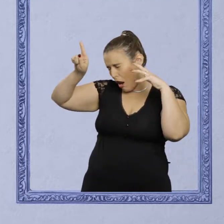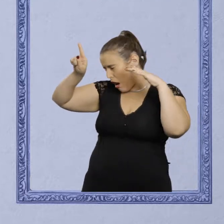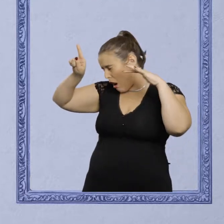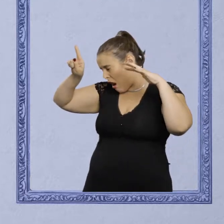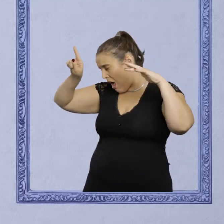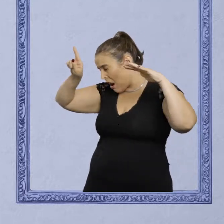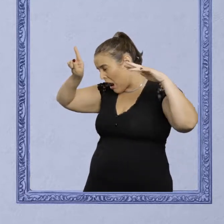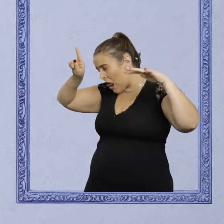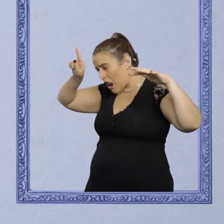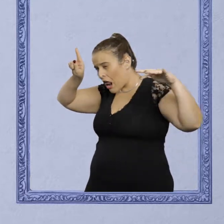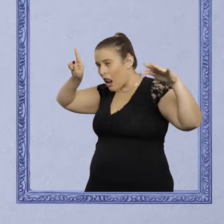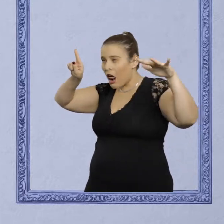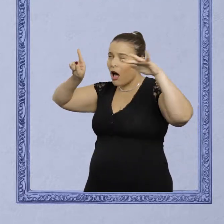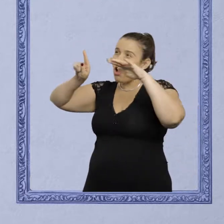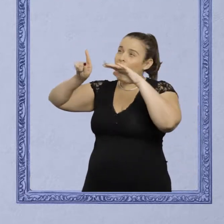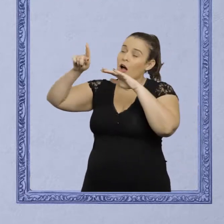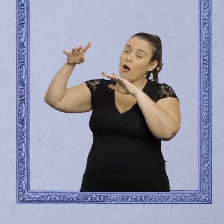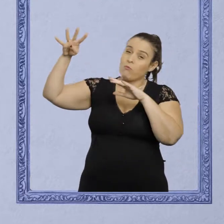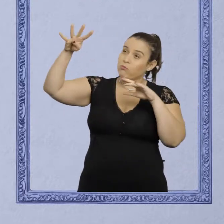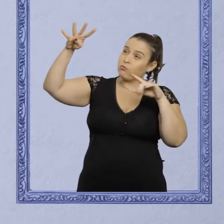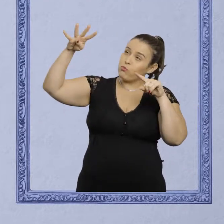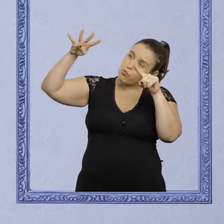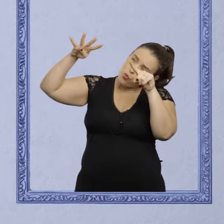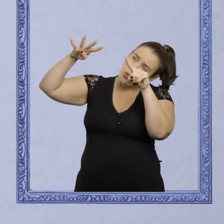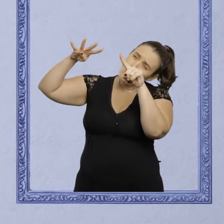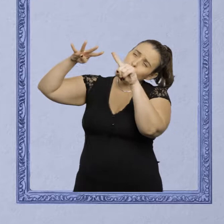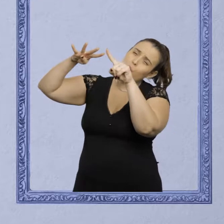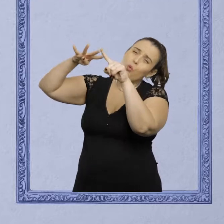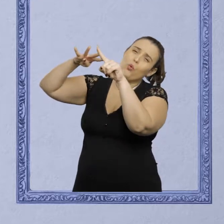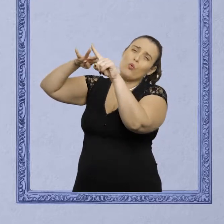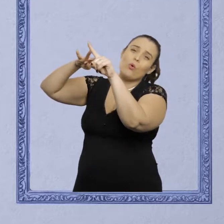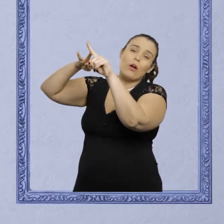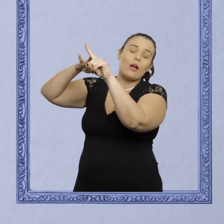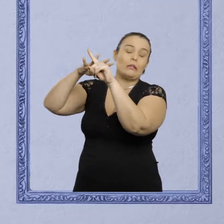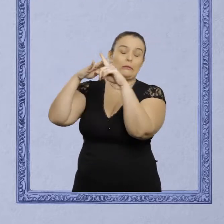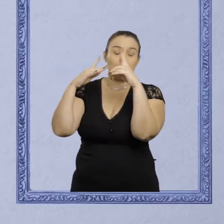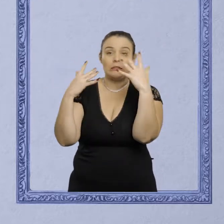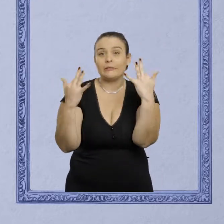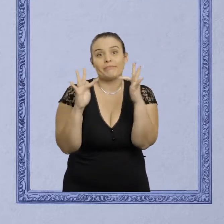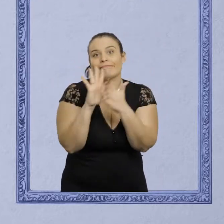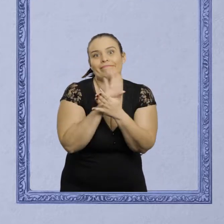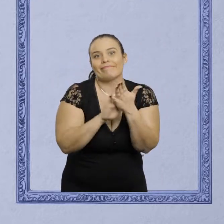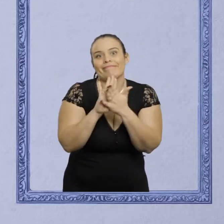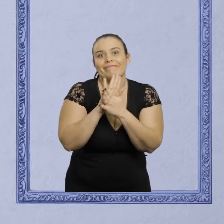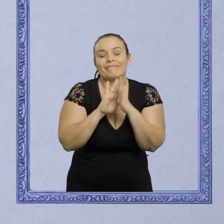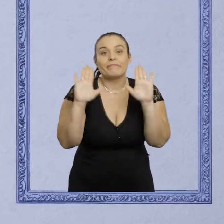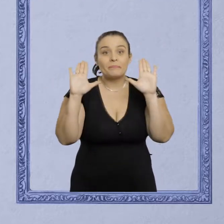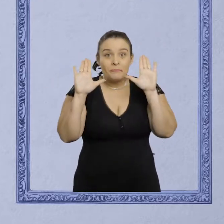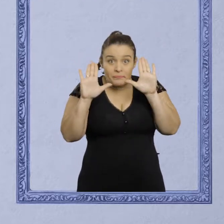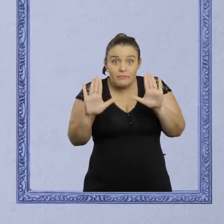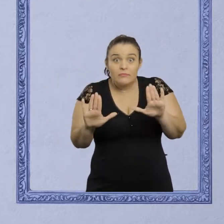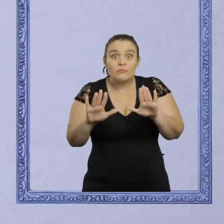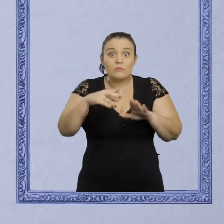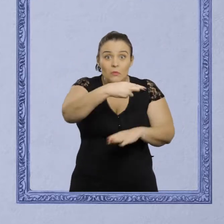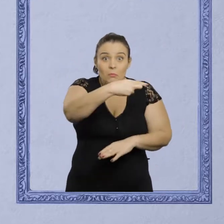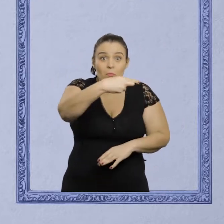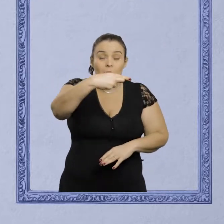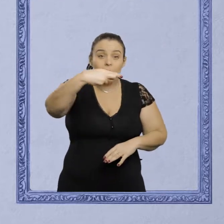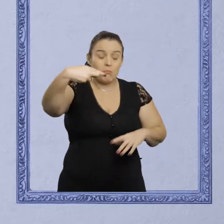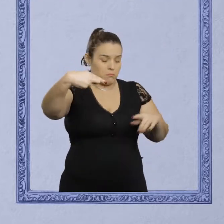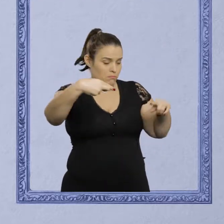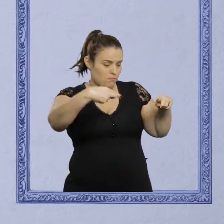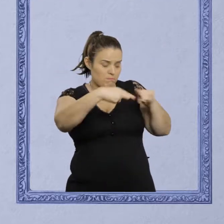canhão ecoou pelas montanhas. Ninguém se machucou. Mas Peter foi lançado até o